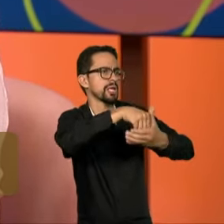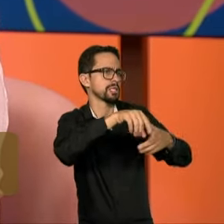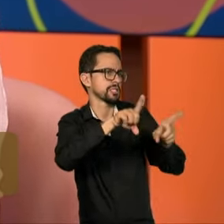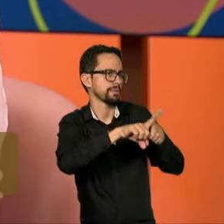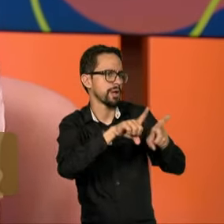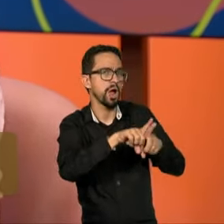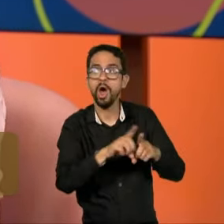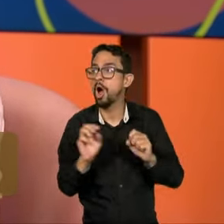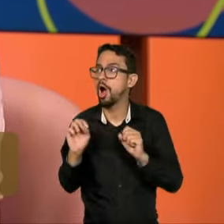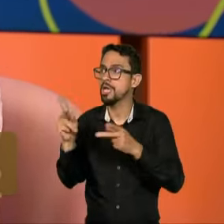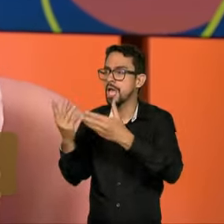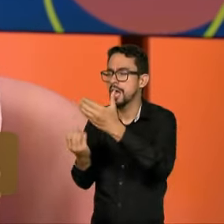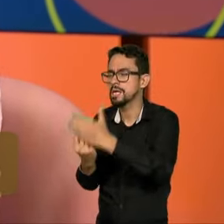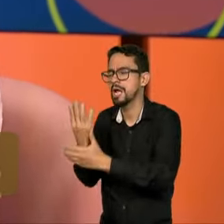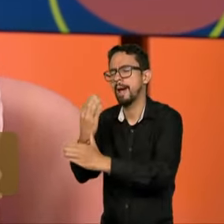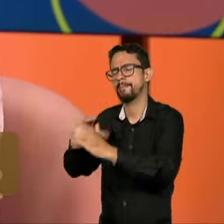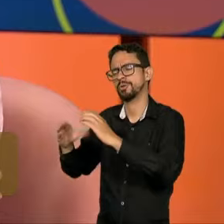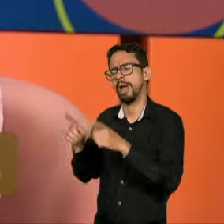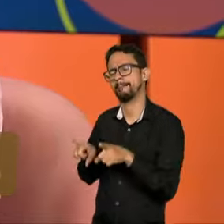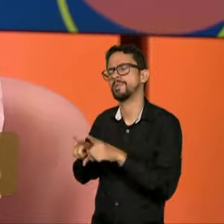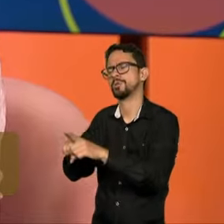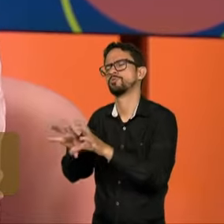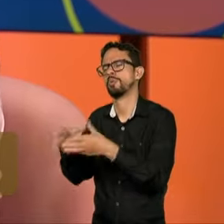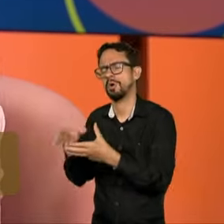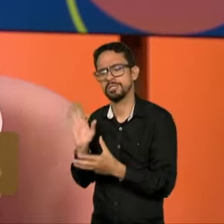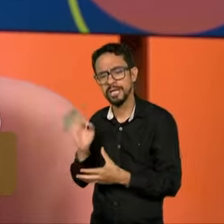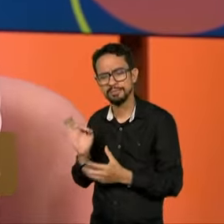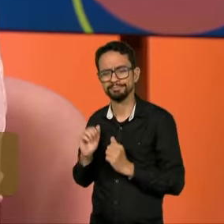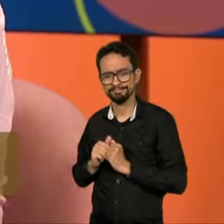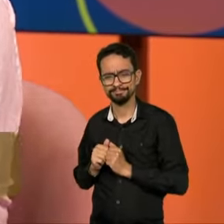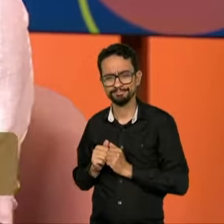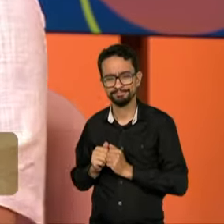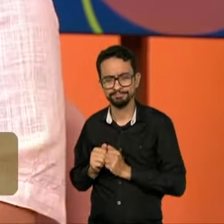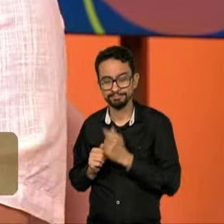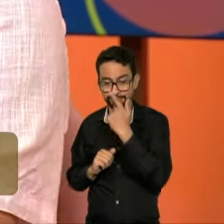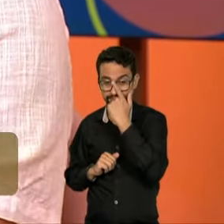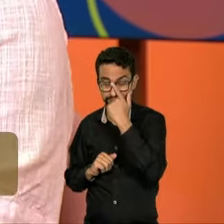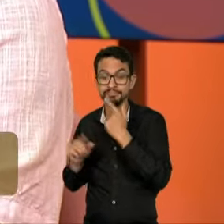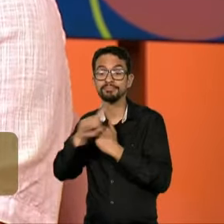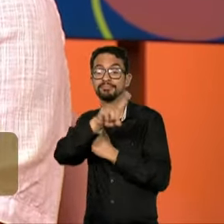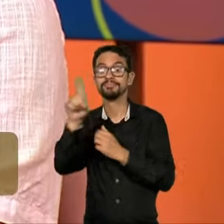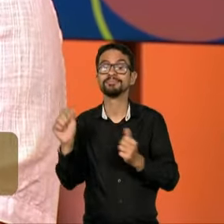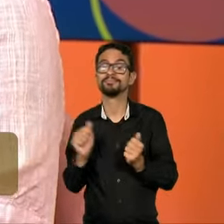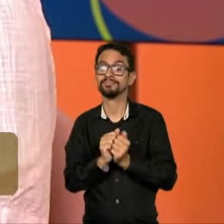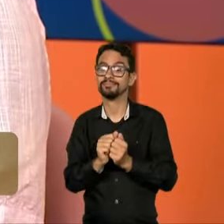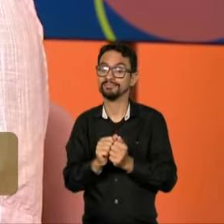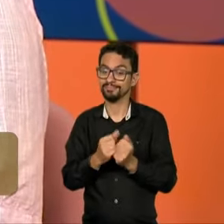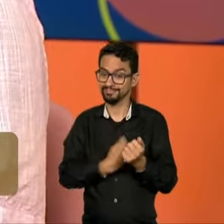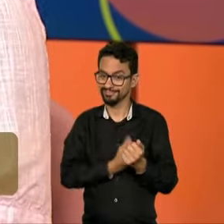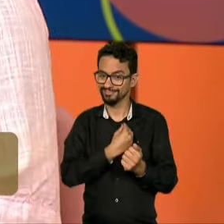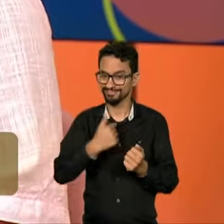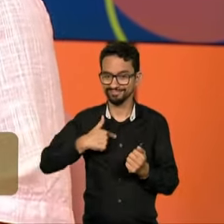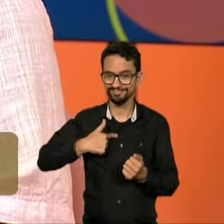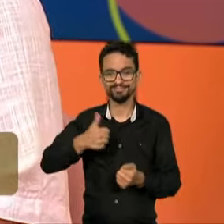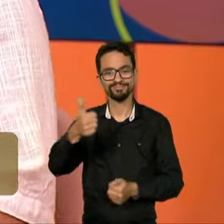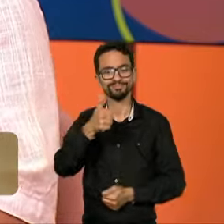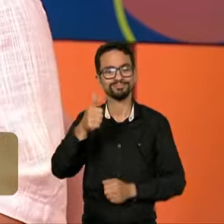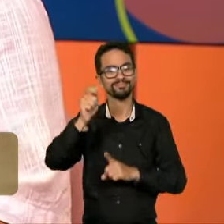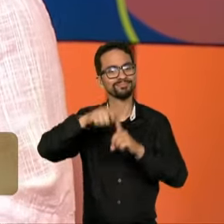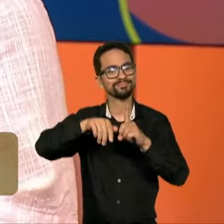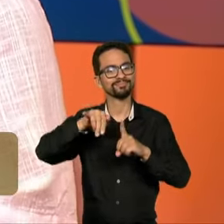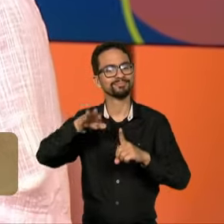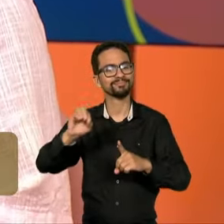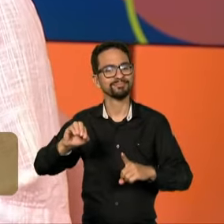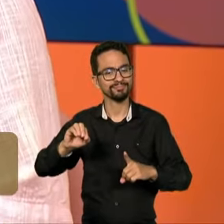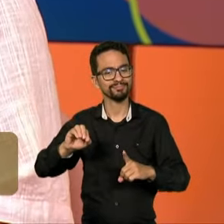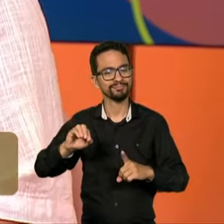Era uma... Compositor, era parceiro claro. Do Leandro e tal. Aliás, eles estarão comigo no dia 11 de maio em São Paulo. Olha que